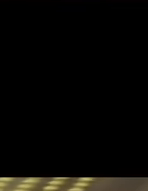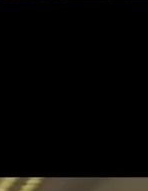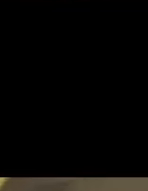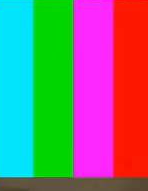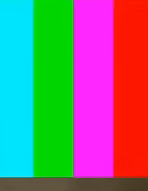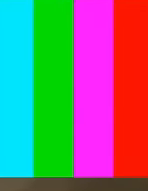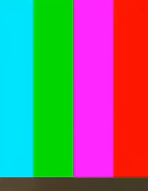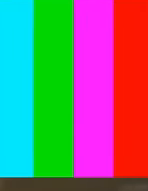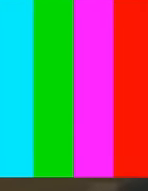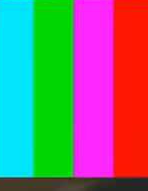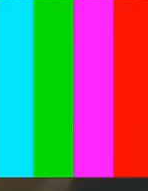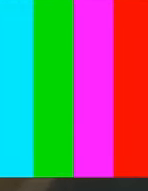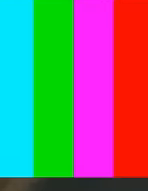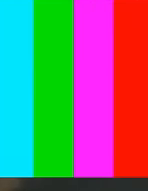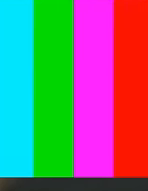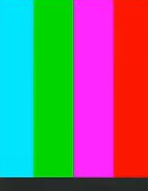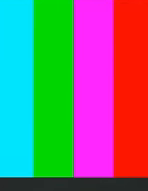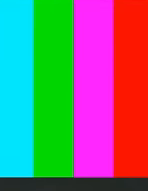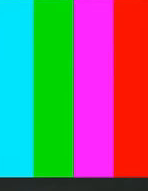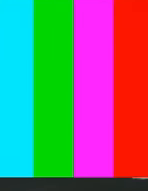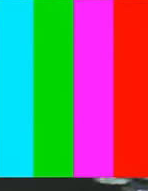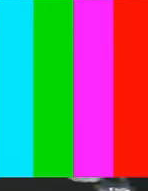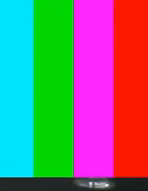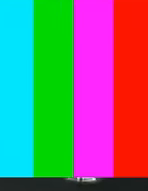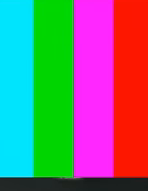natural de Vinhedo, São Paulo.